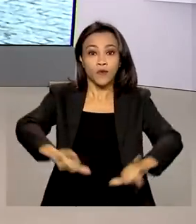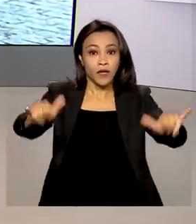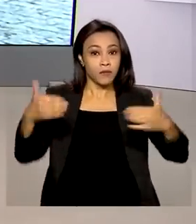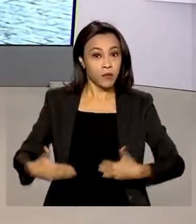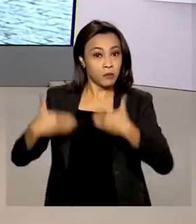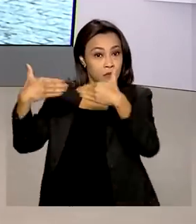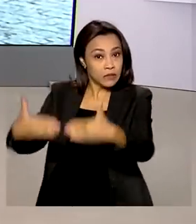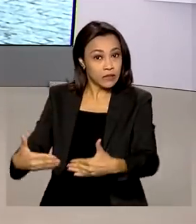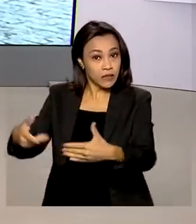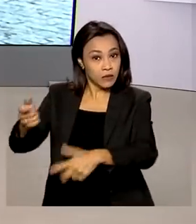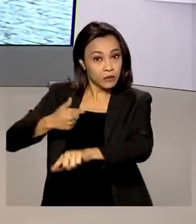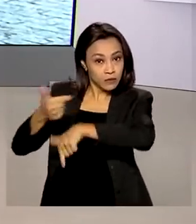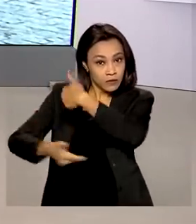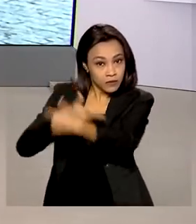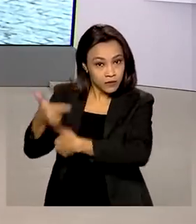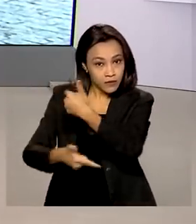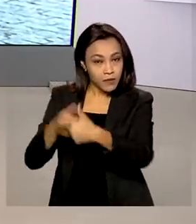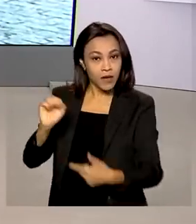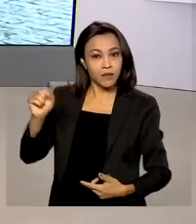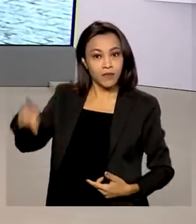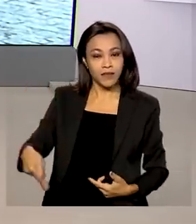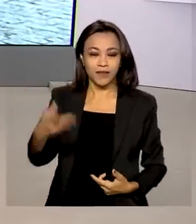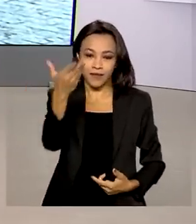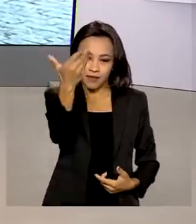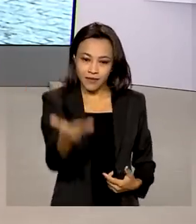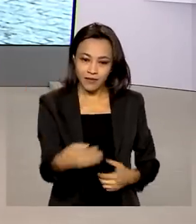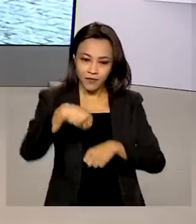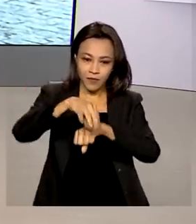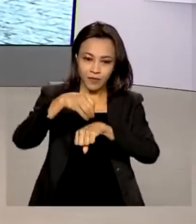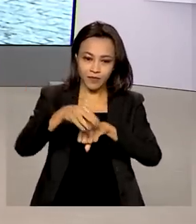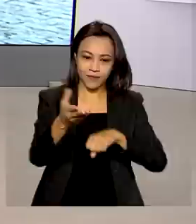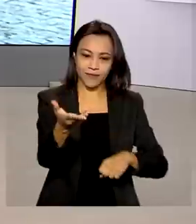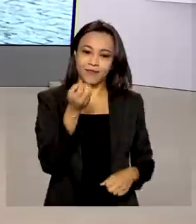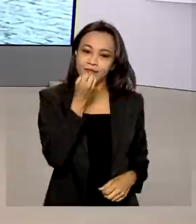Pinheiro traz ao vivo os detalhes para a gente. Érica, bom dia.